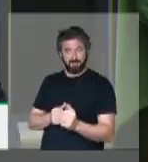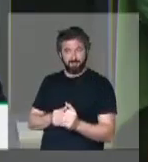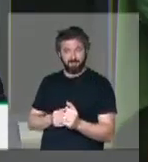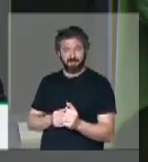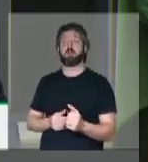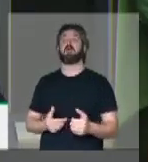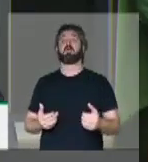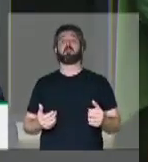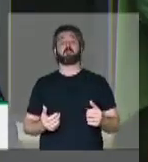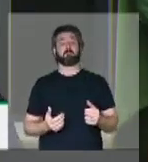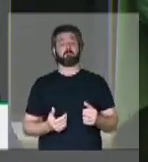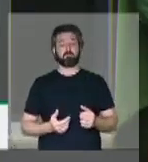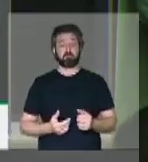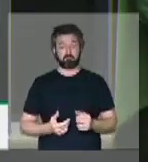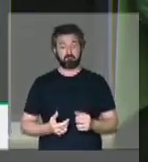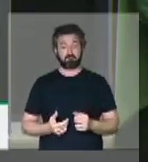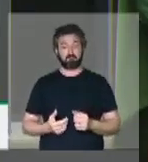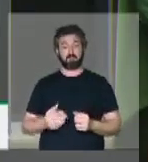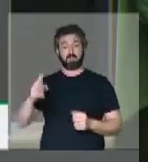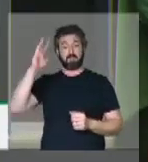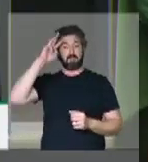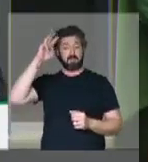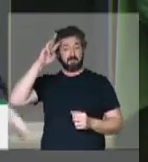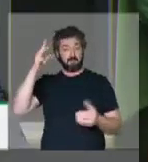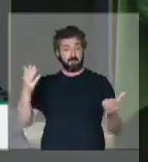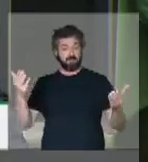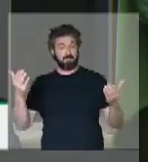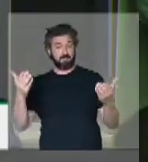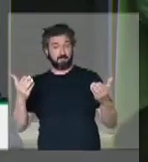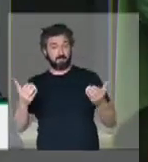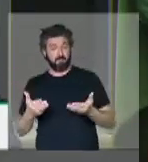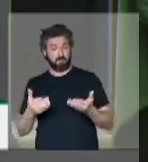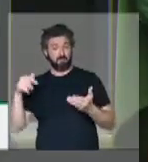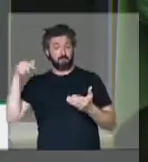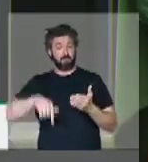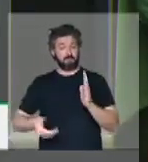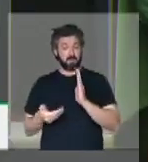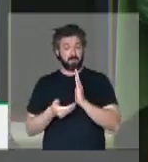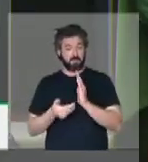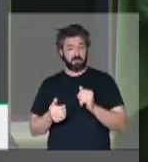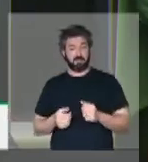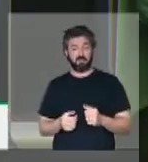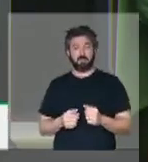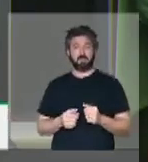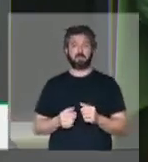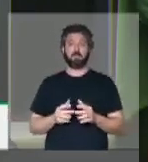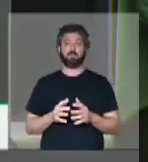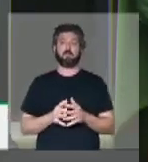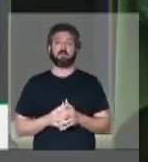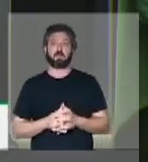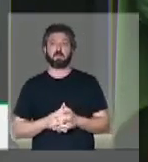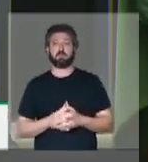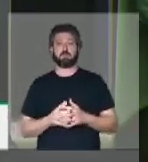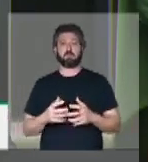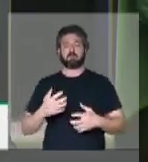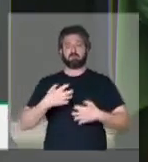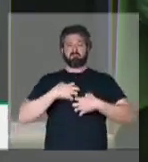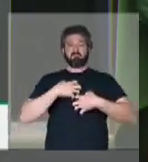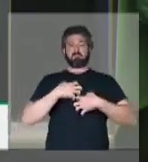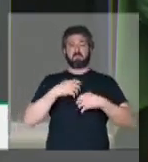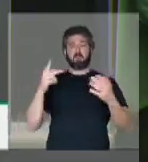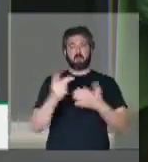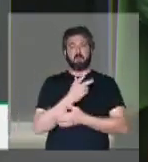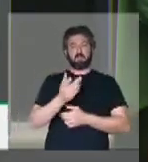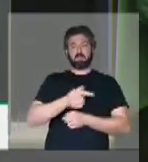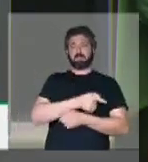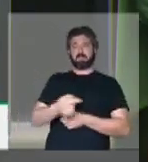nós estamos vivendo nesta terça-feira, aqui nesta casa, um pouco do rescaldo do que aconteceu a